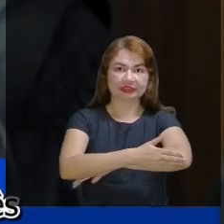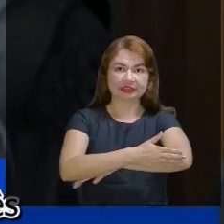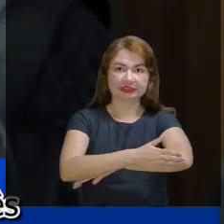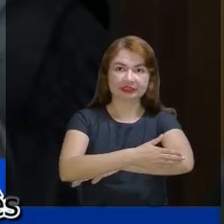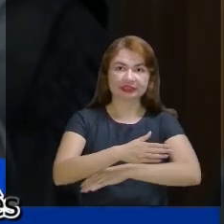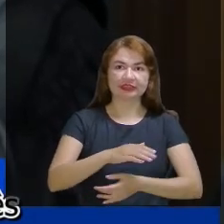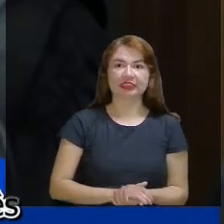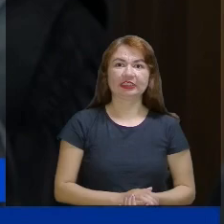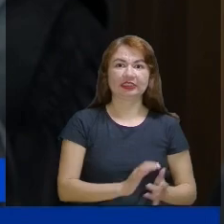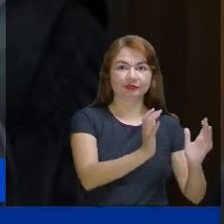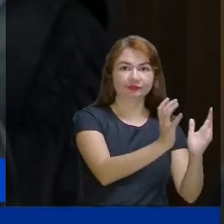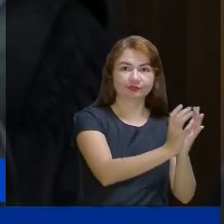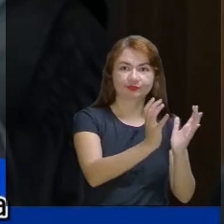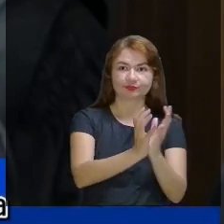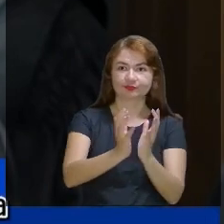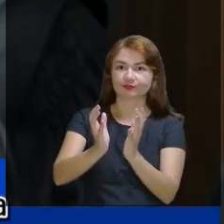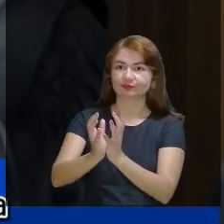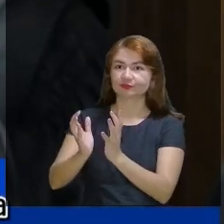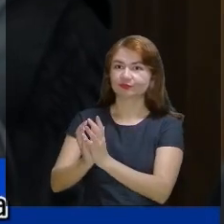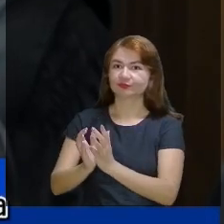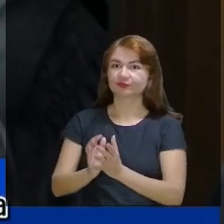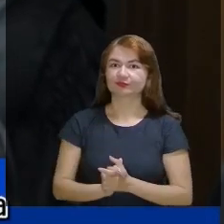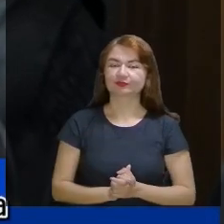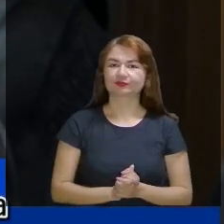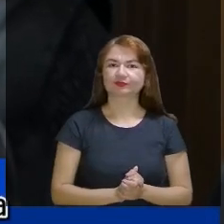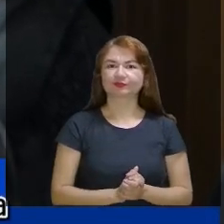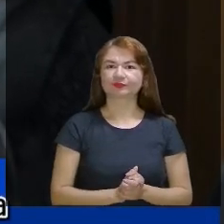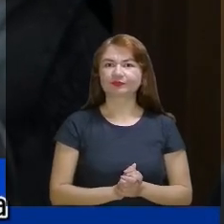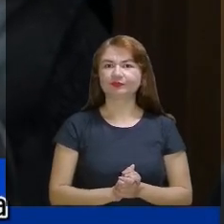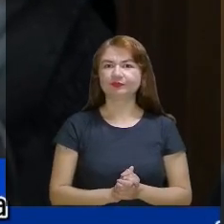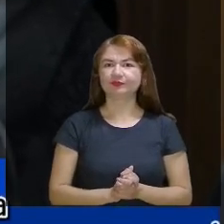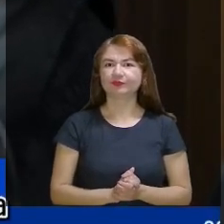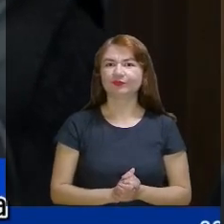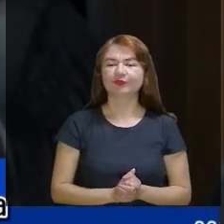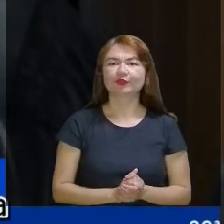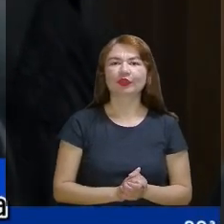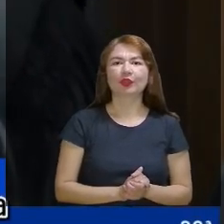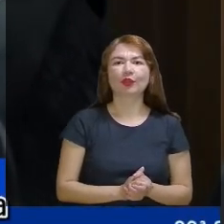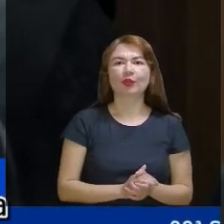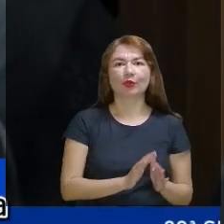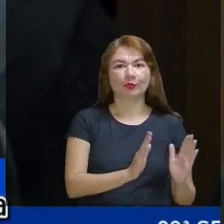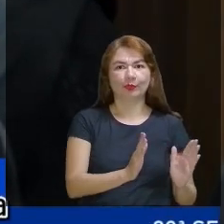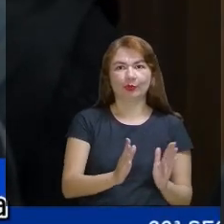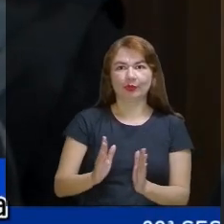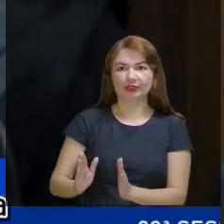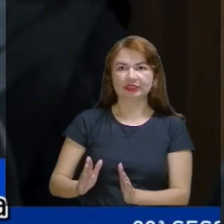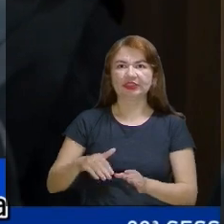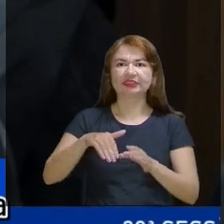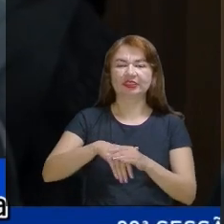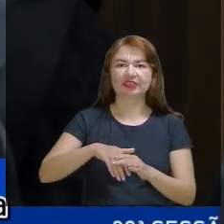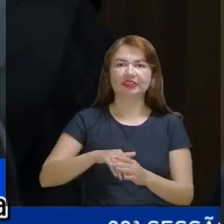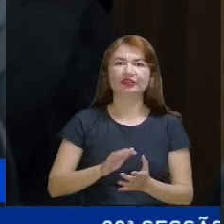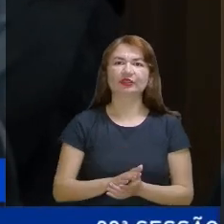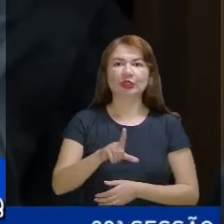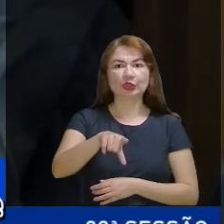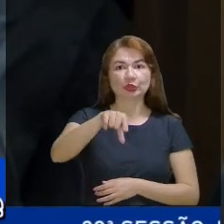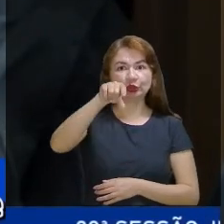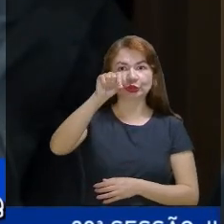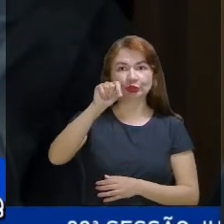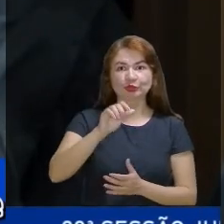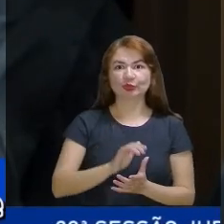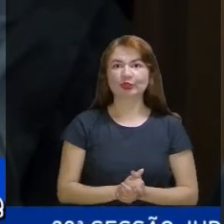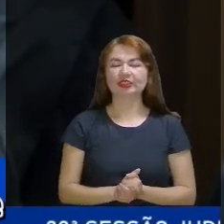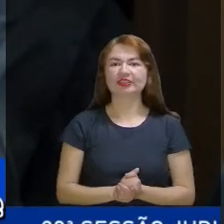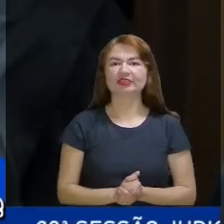seja feito pelas máquinas, né? Fazer um processo eleitoral dentro da escola para a escolha de representante de turma. Um